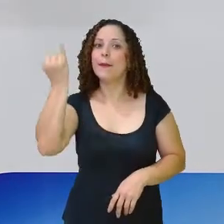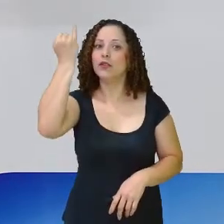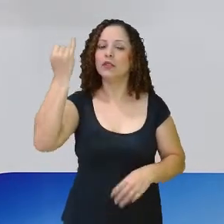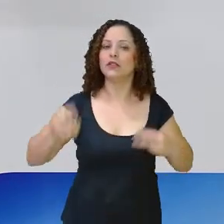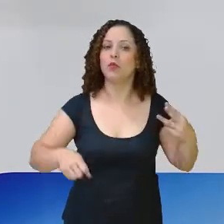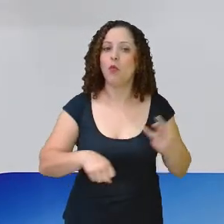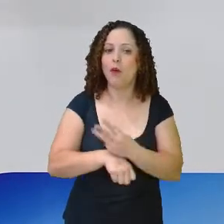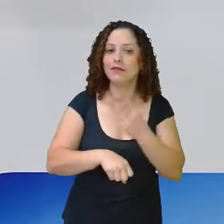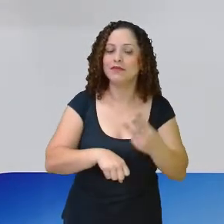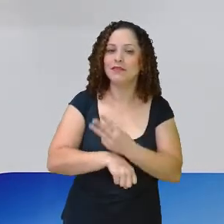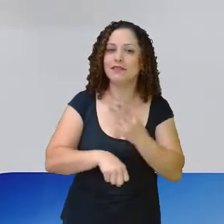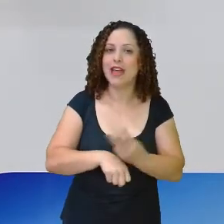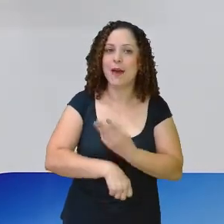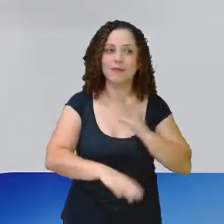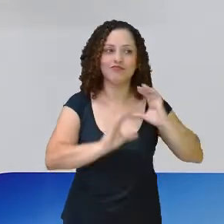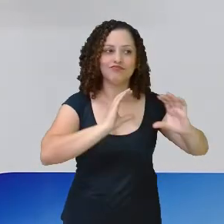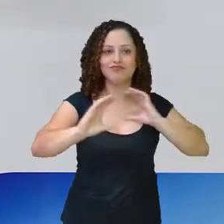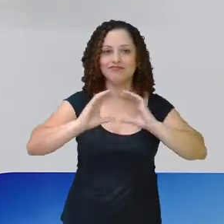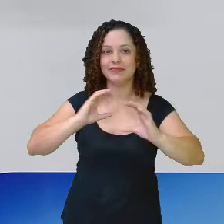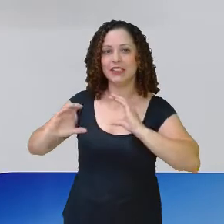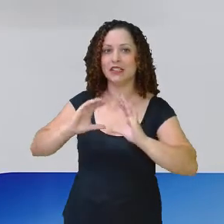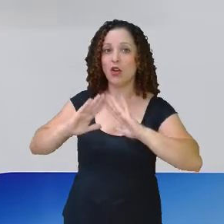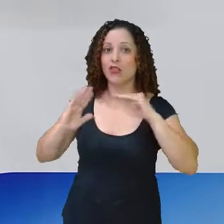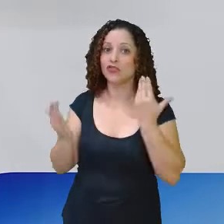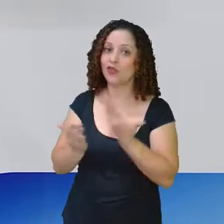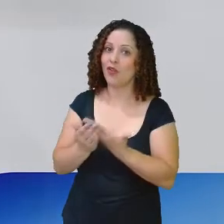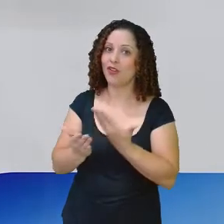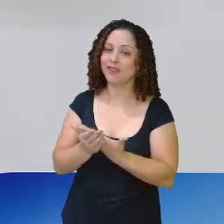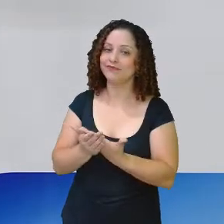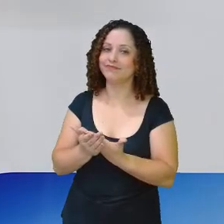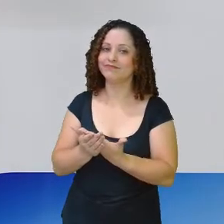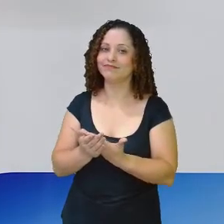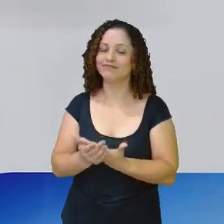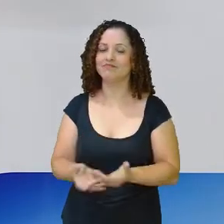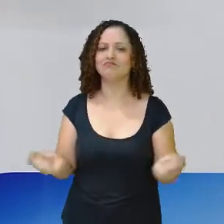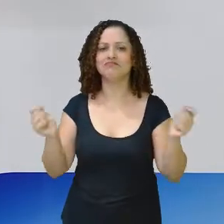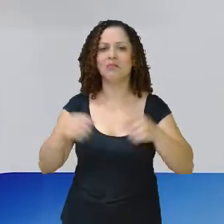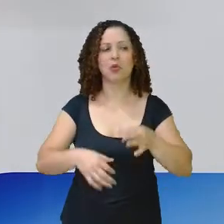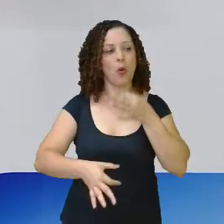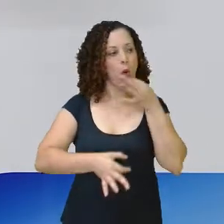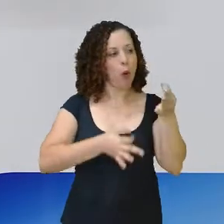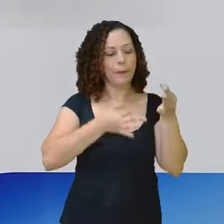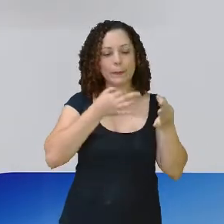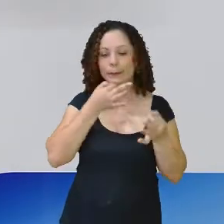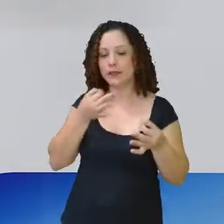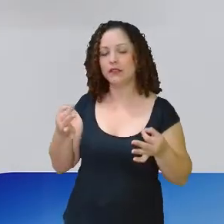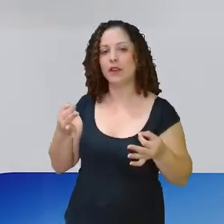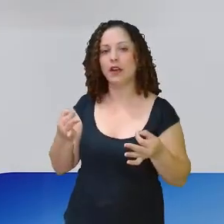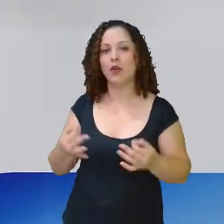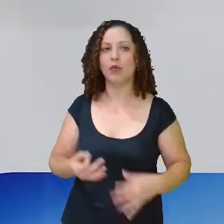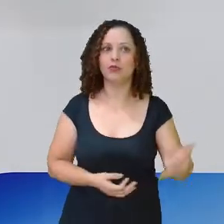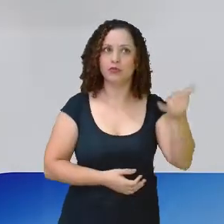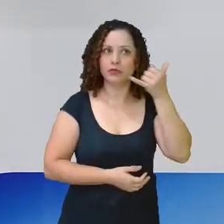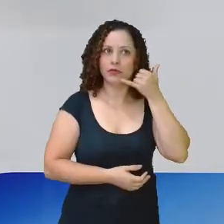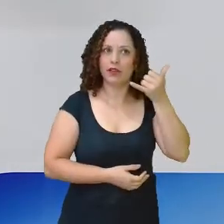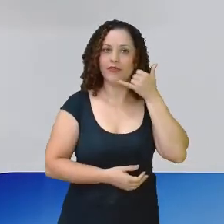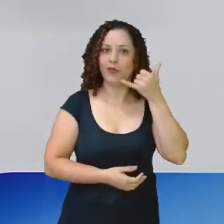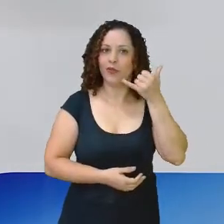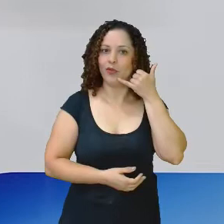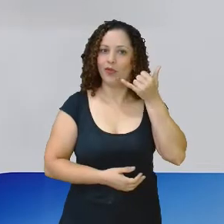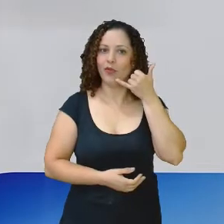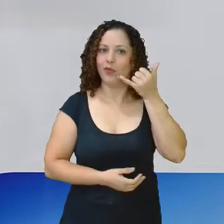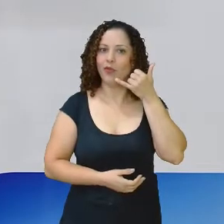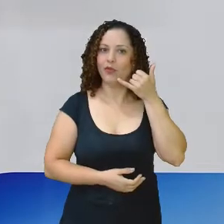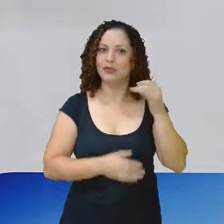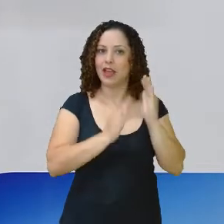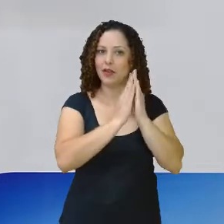uma ferramenta de comunicação para a escola ou não. Ou eu posso dar a minha opinião se eu acho que o telefone celular pode ou